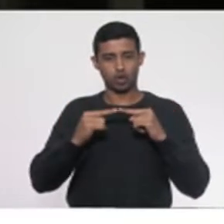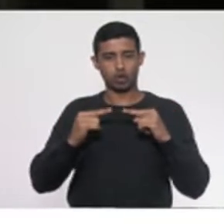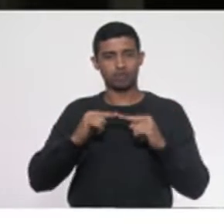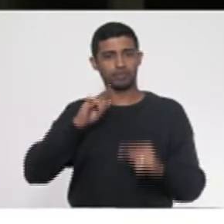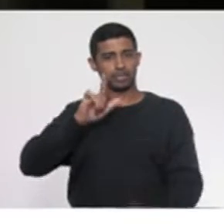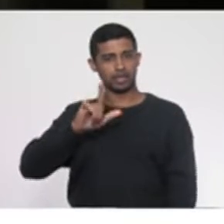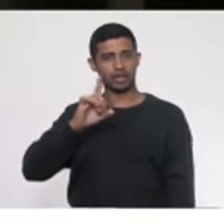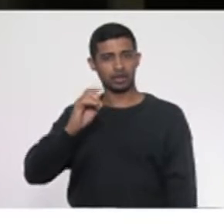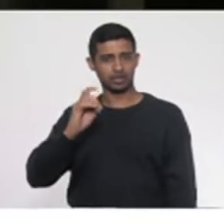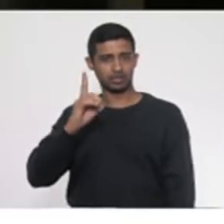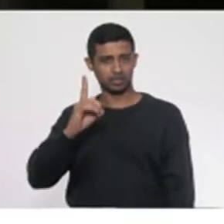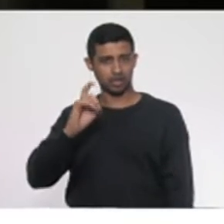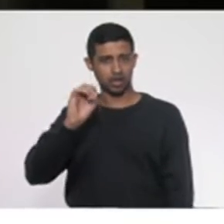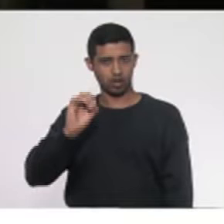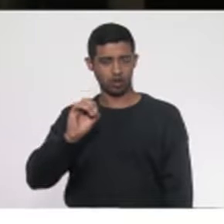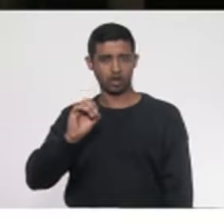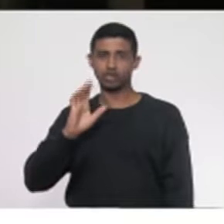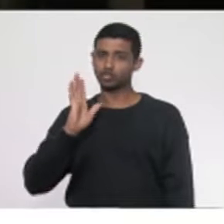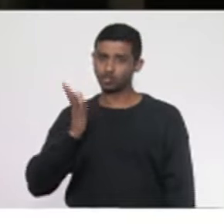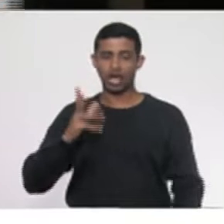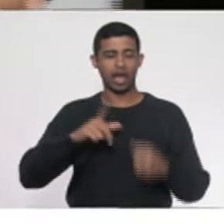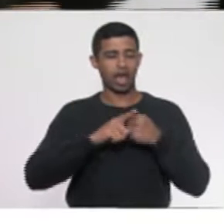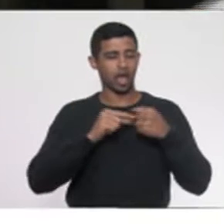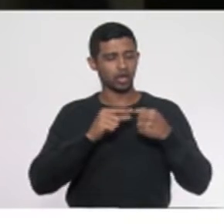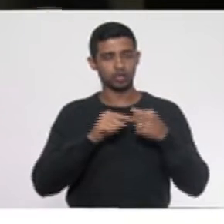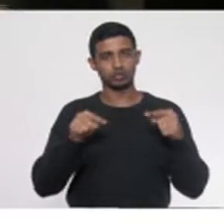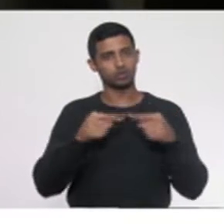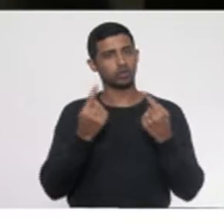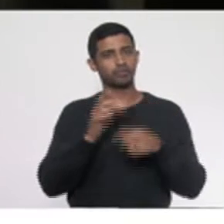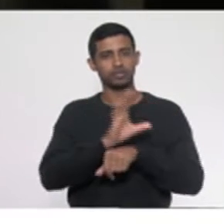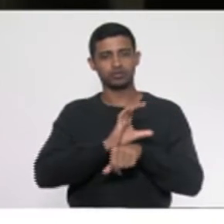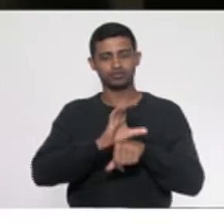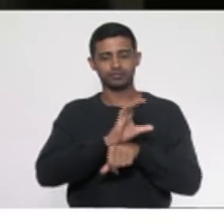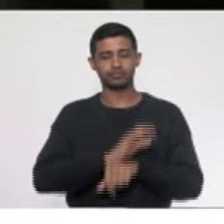com um artigo com vício de inconstitucionalidade.